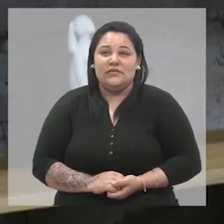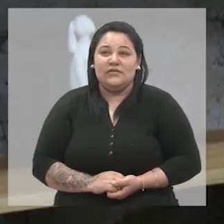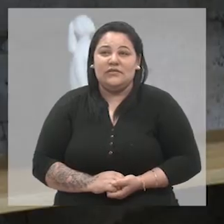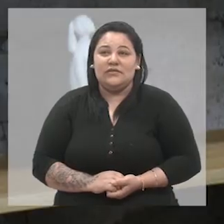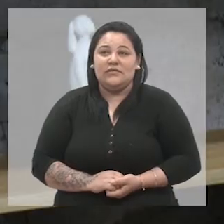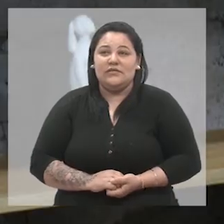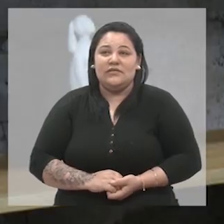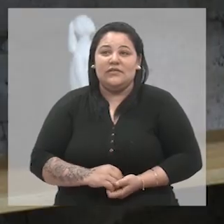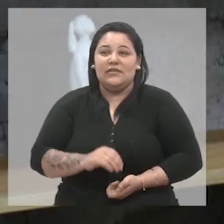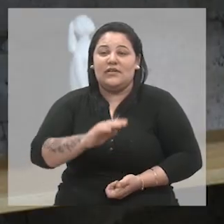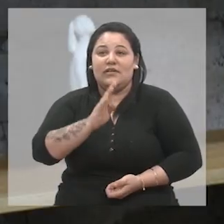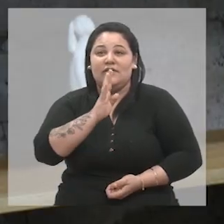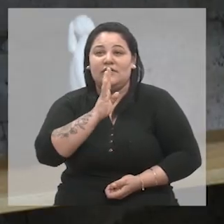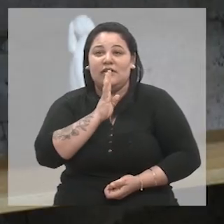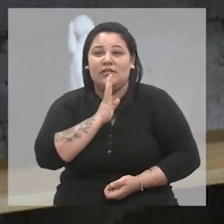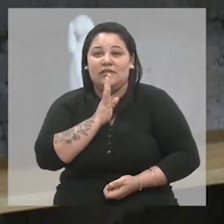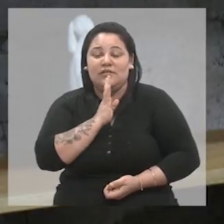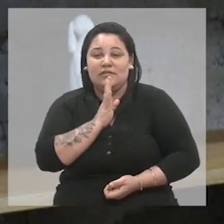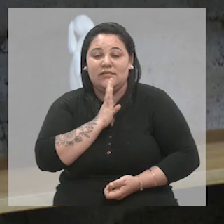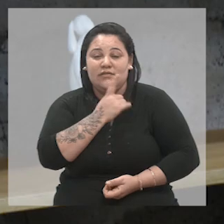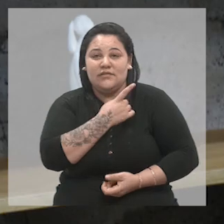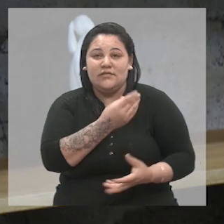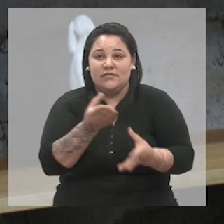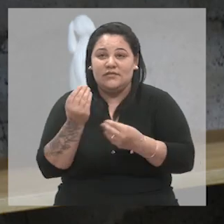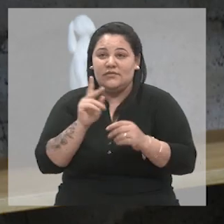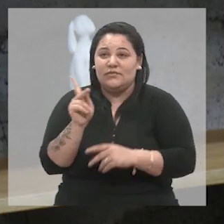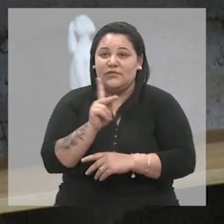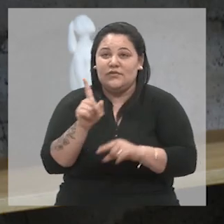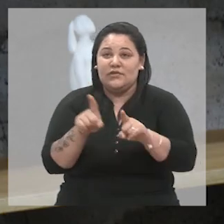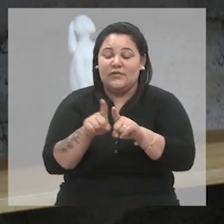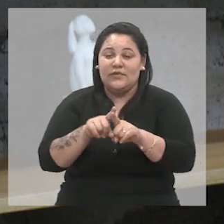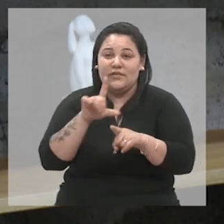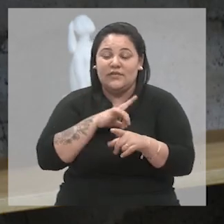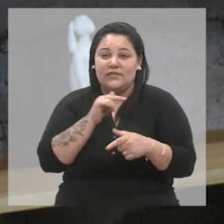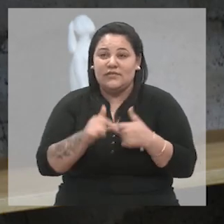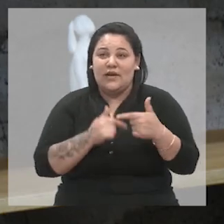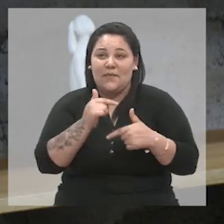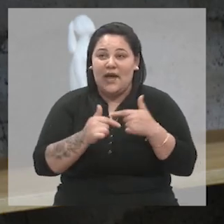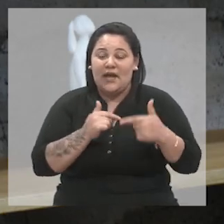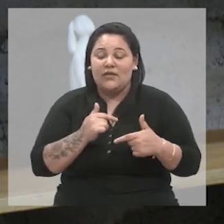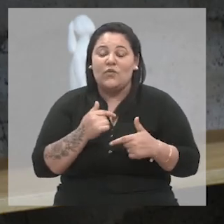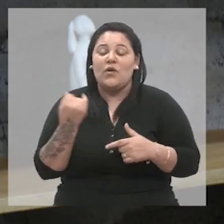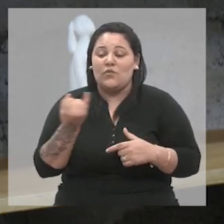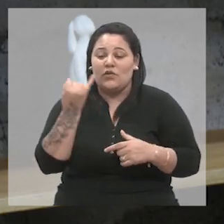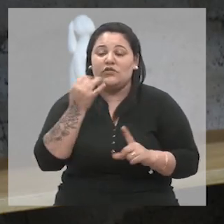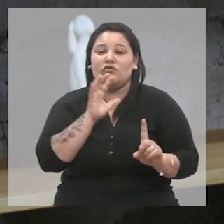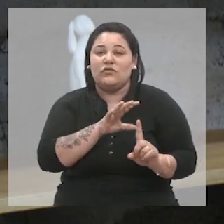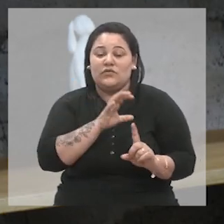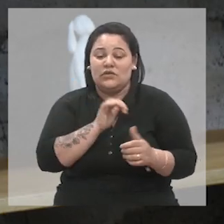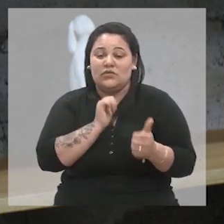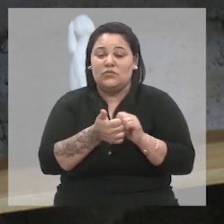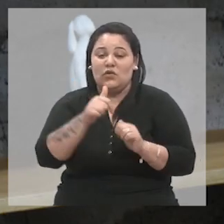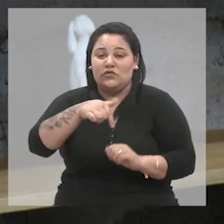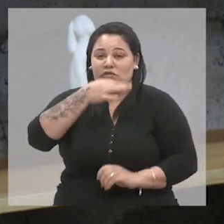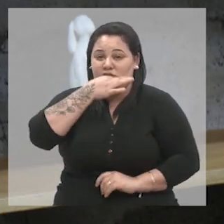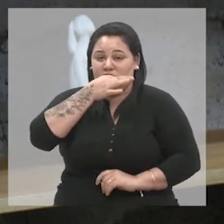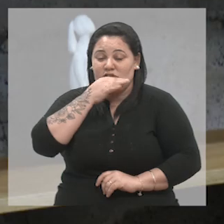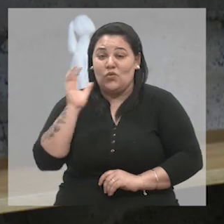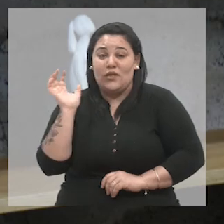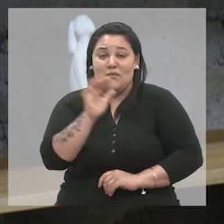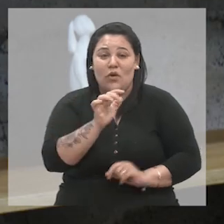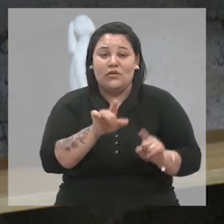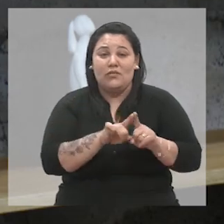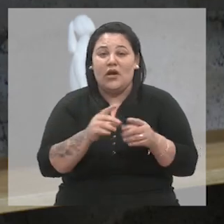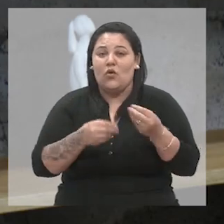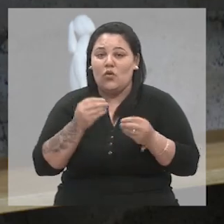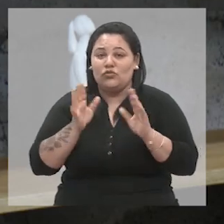Denner, tu conhece também bastante o Fonseca, né, que tem um trabalho, assim, gigante no esporte de Caxias do Sul,